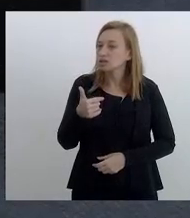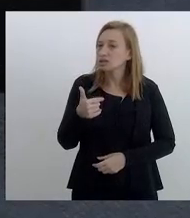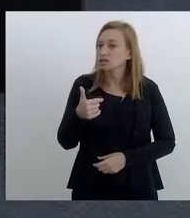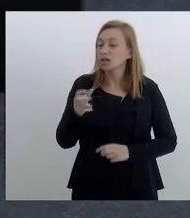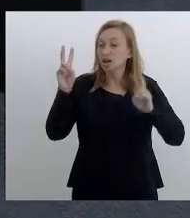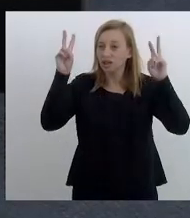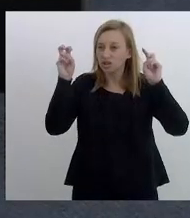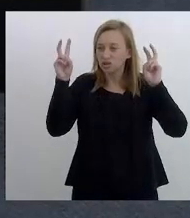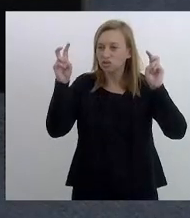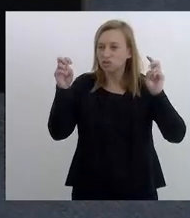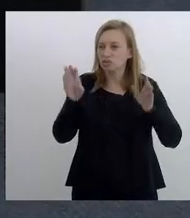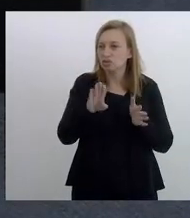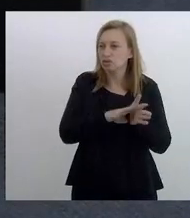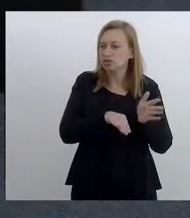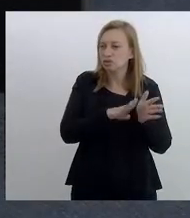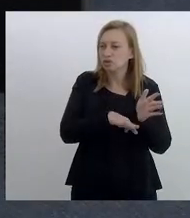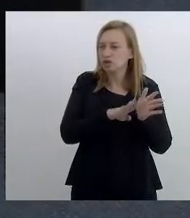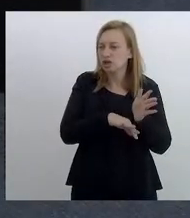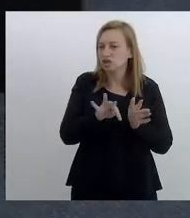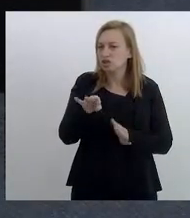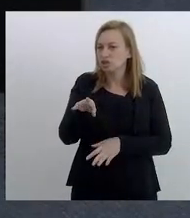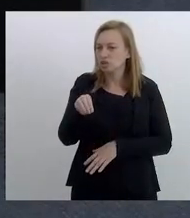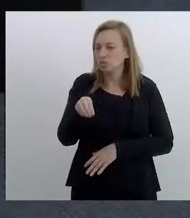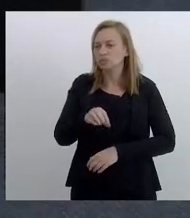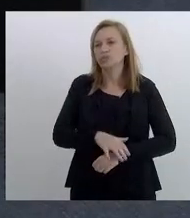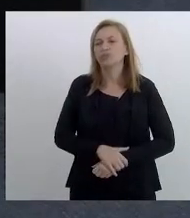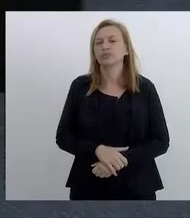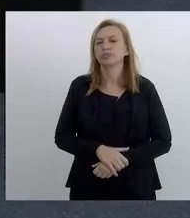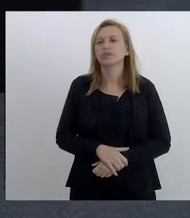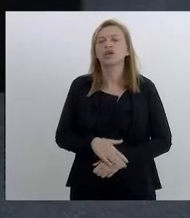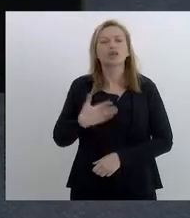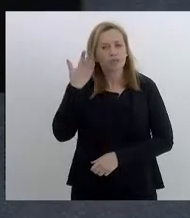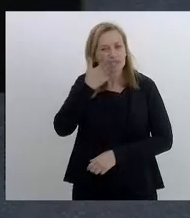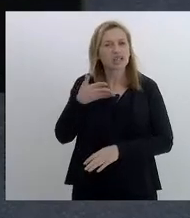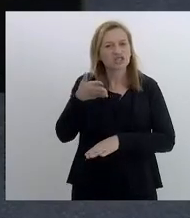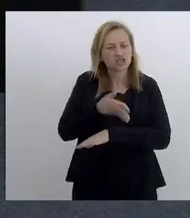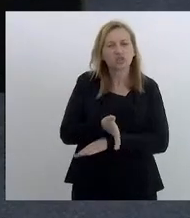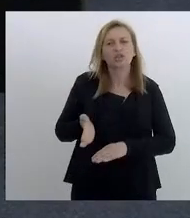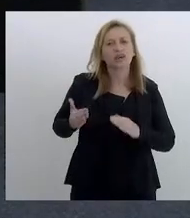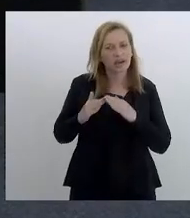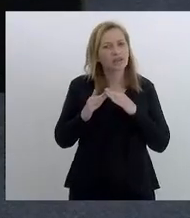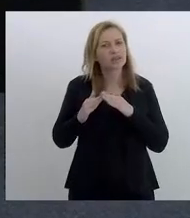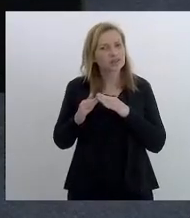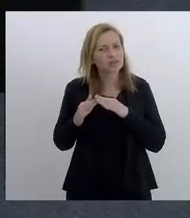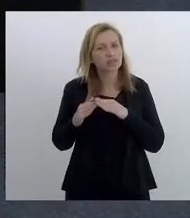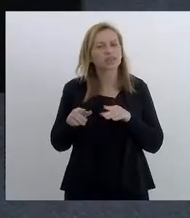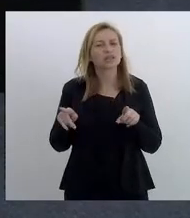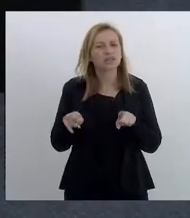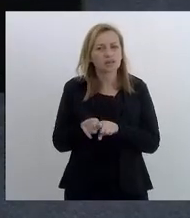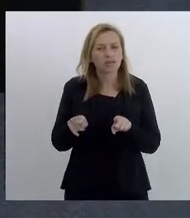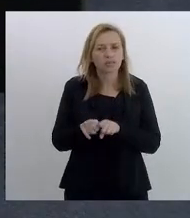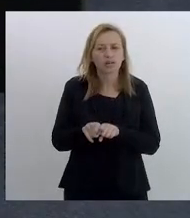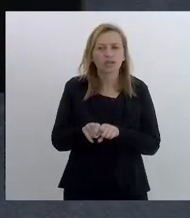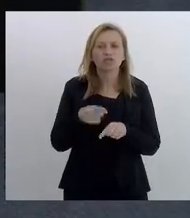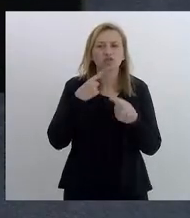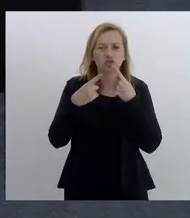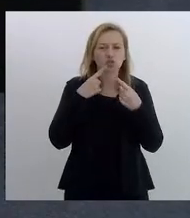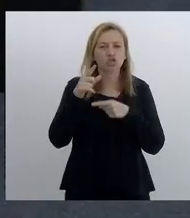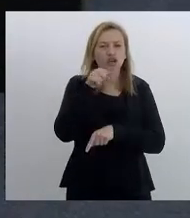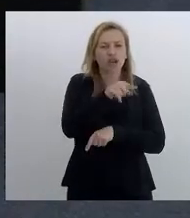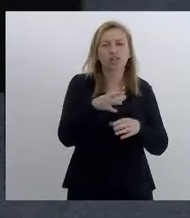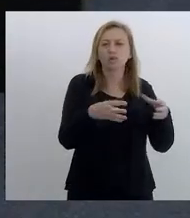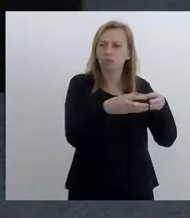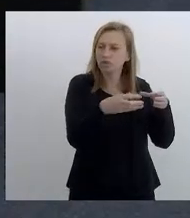gasto. 12 exceções ao teto de gasto. Na mensagem chegou na casa, que também foi discutida lá na